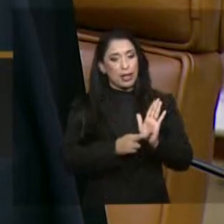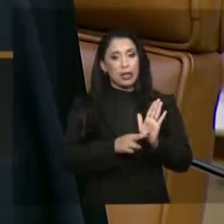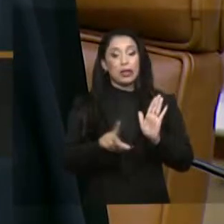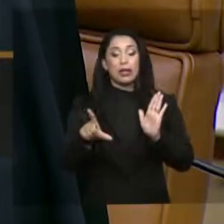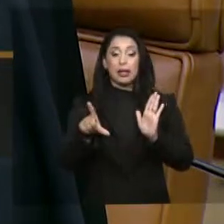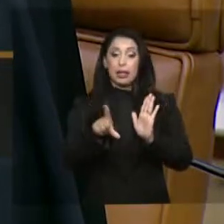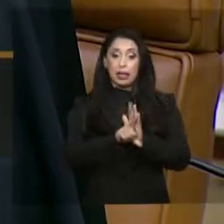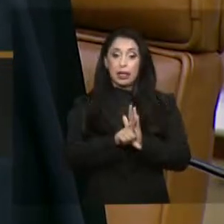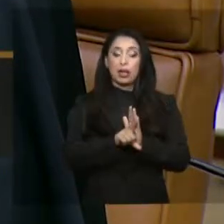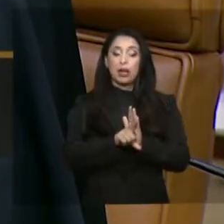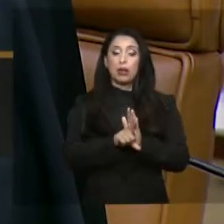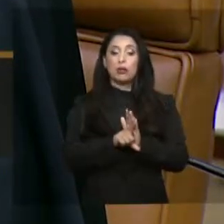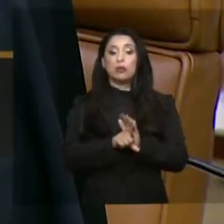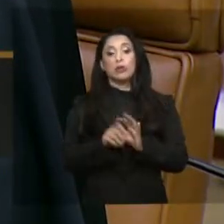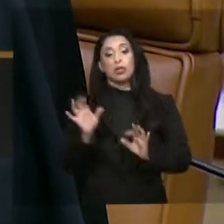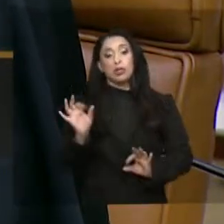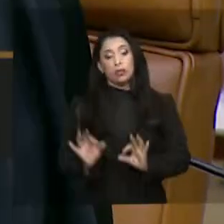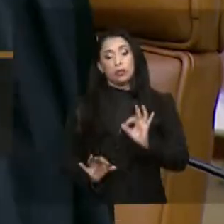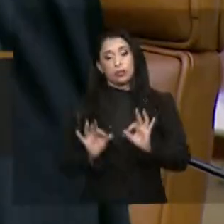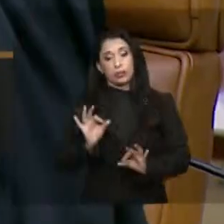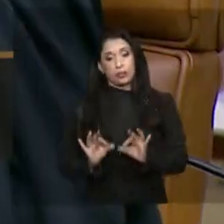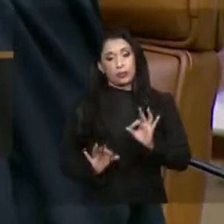para os provimentos jurisdicionais.